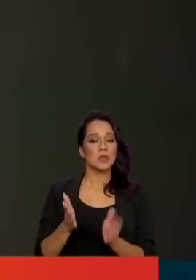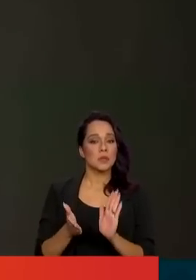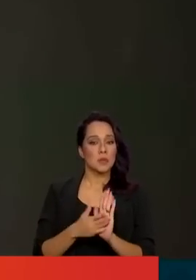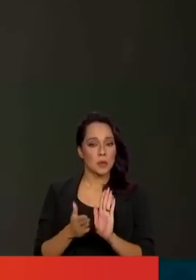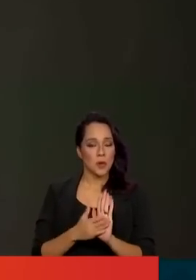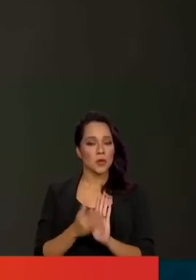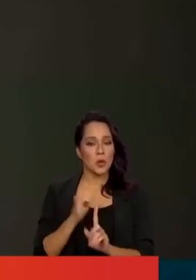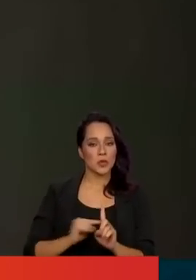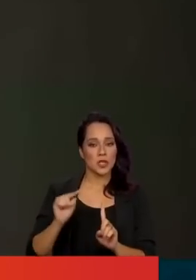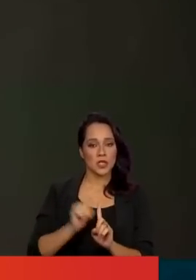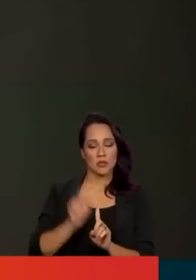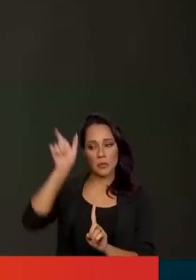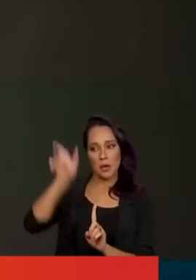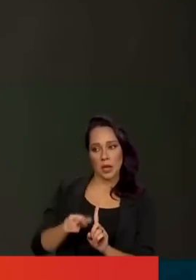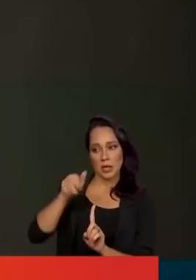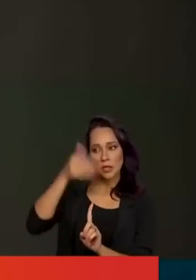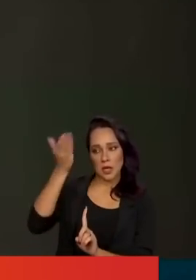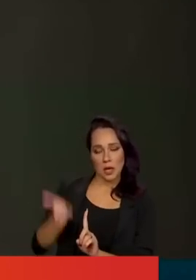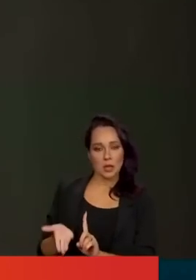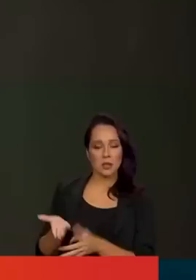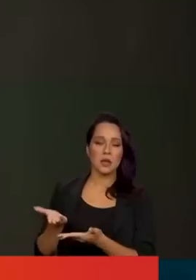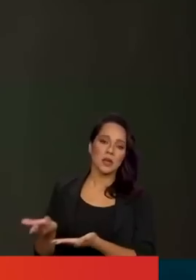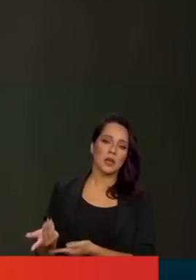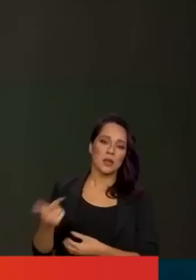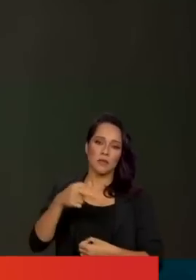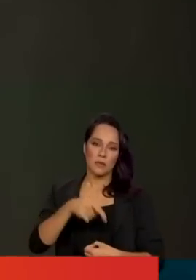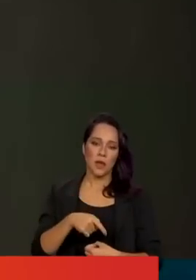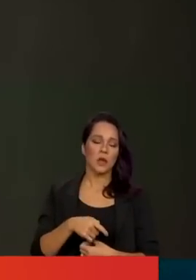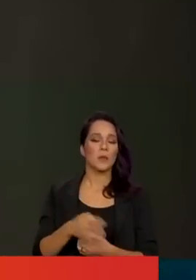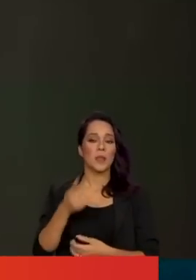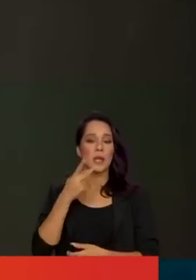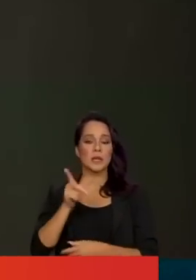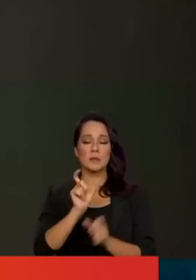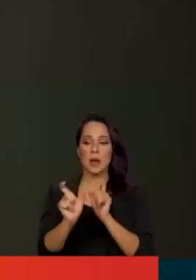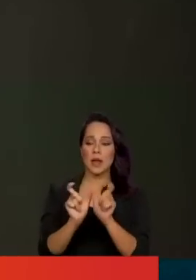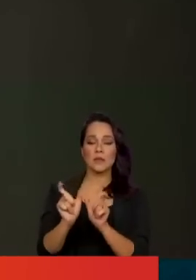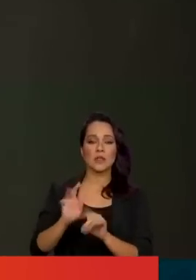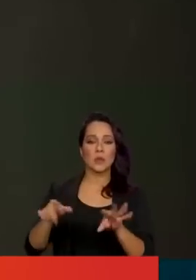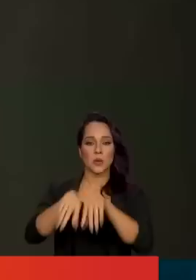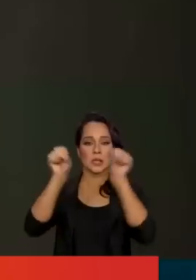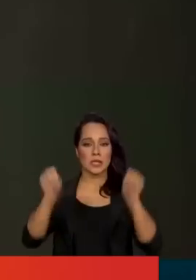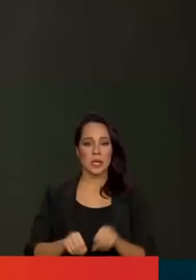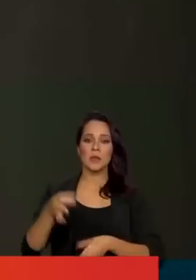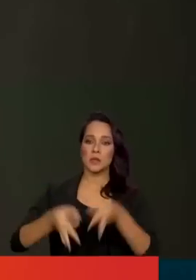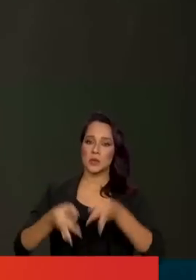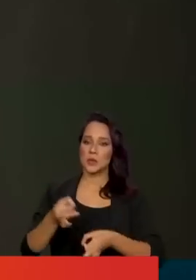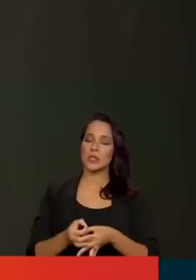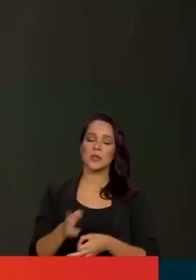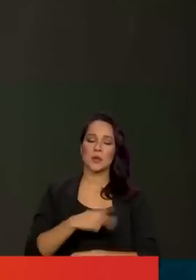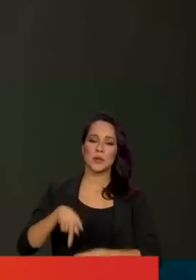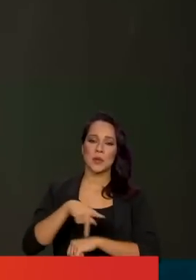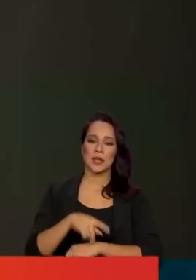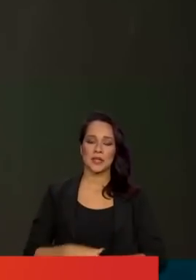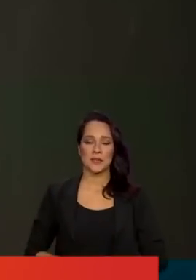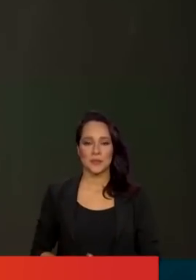propósitos enunciados por sua excelência que aqui veicula as palavras de todo o sistema de Justiça do nosso